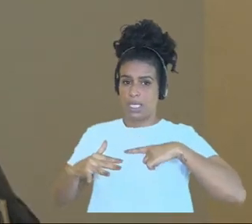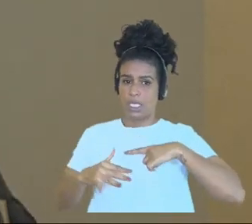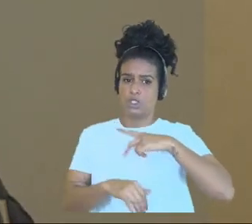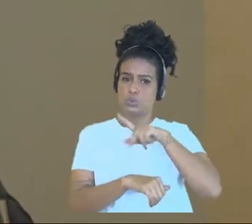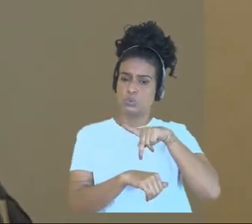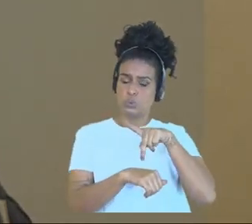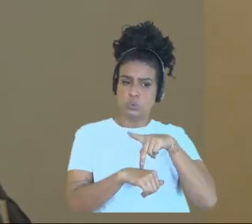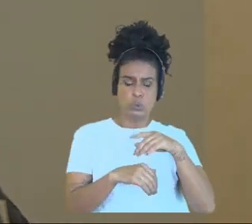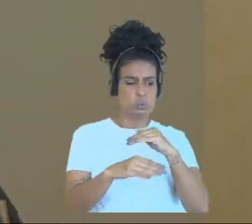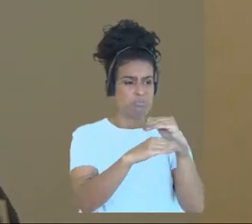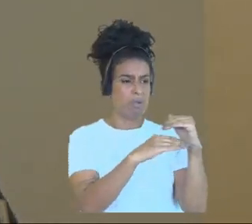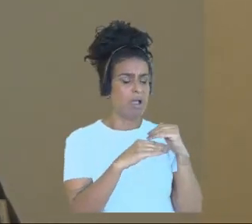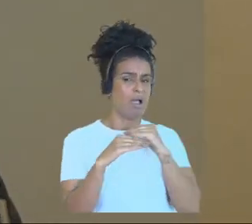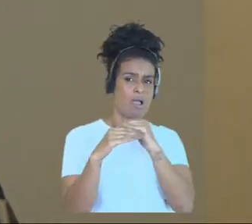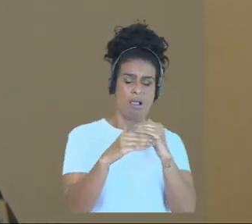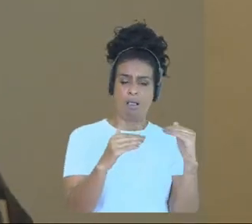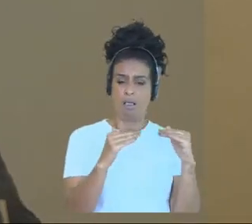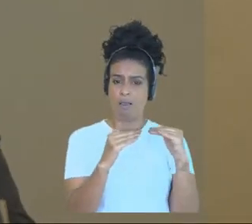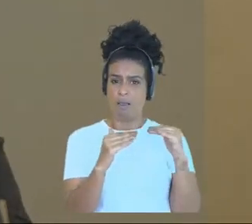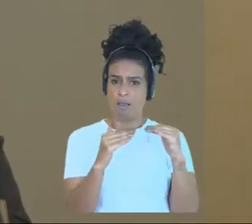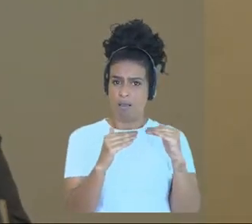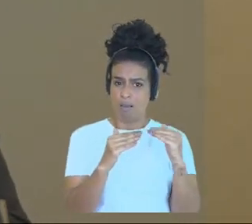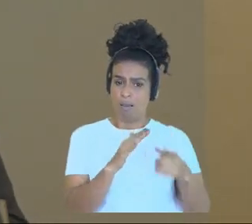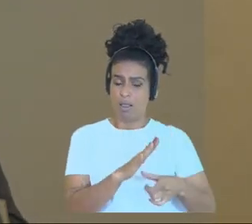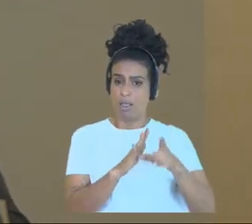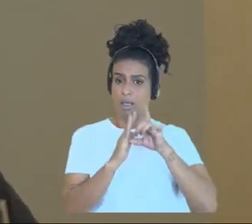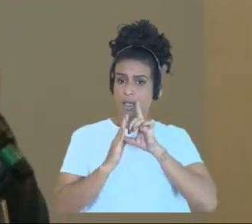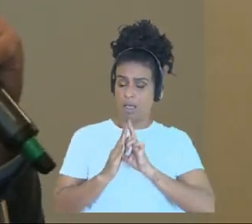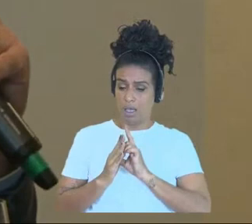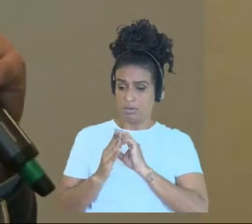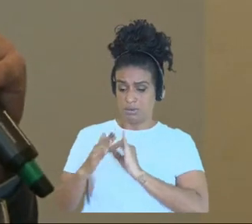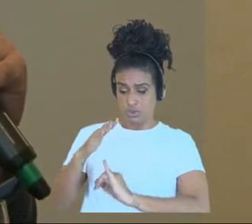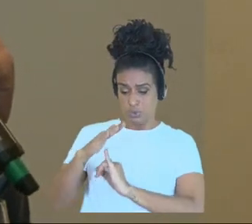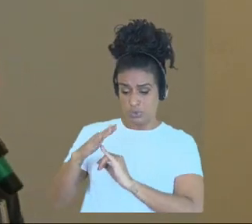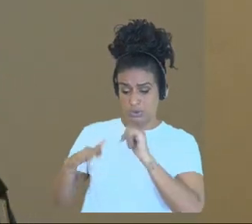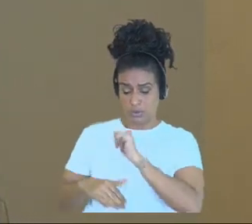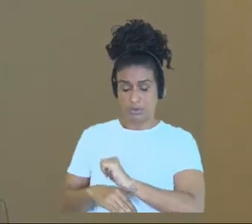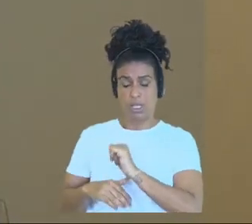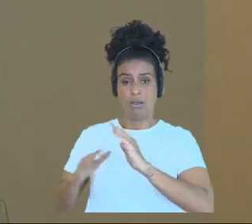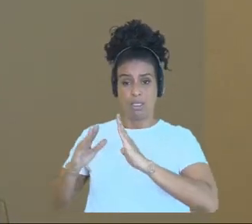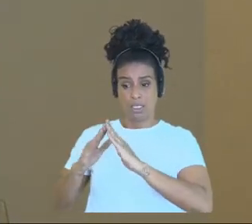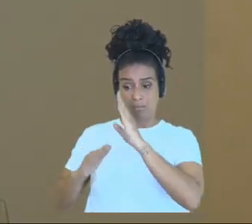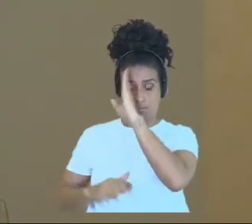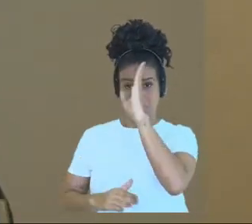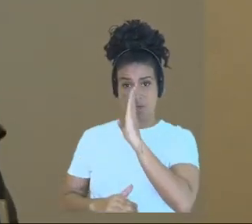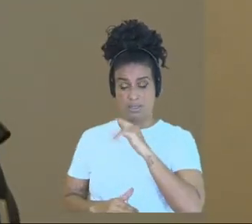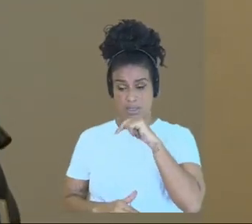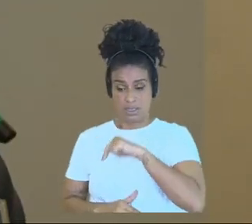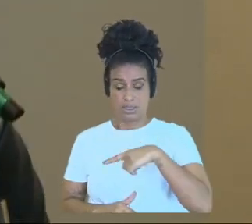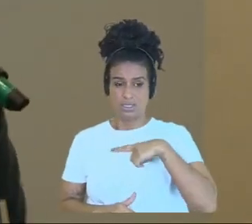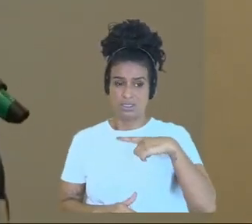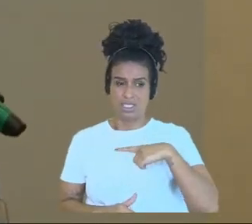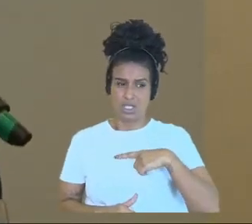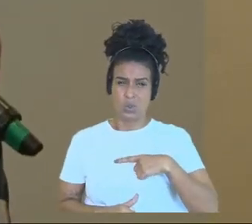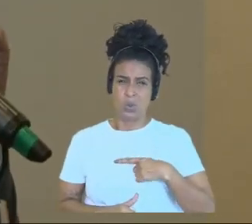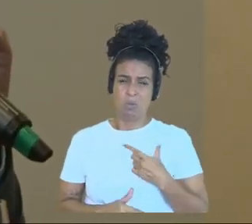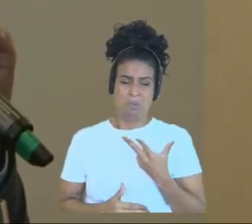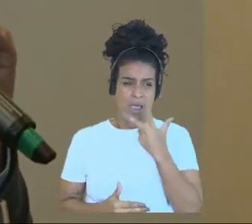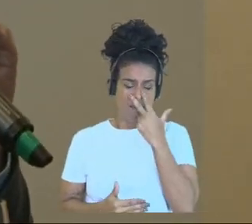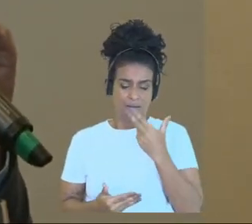chefes de Estado, antes mesmo das instituições domésticas, reconhecendo esse processo, eu acho que isso acabou